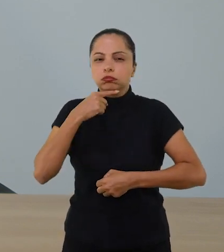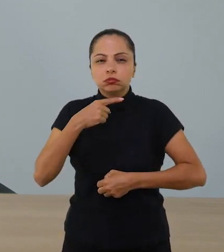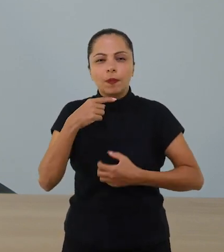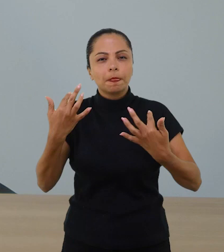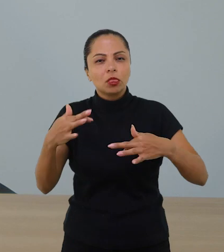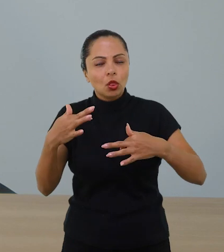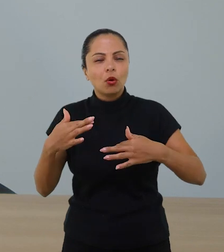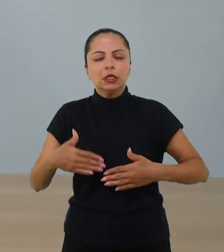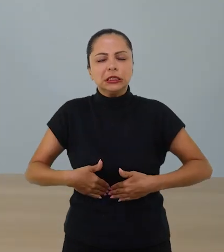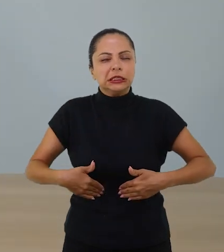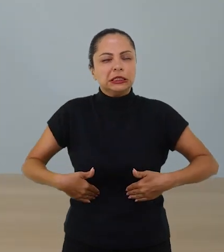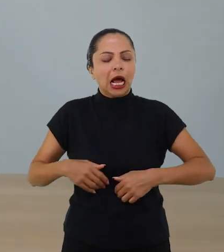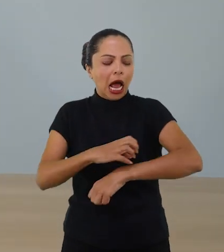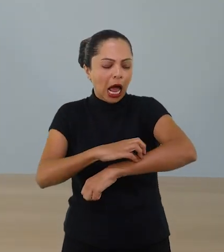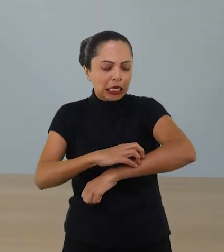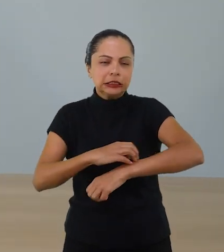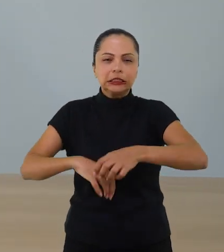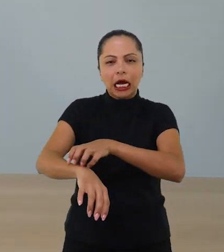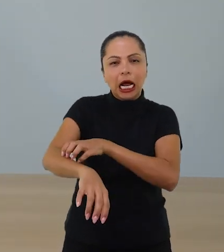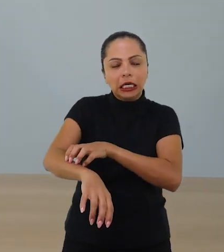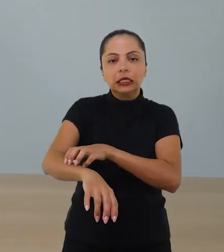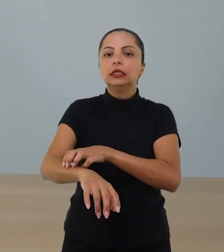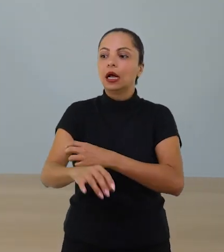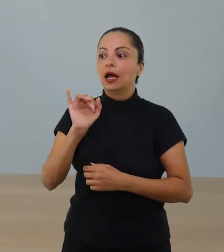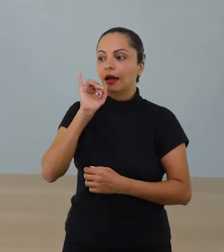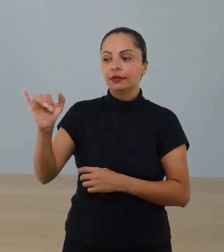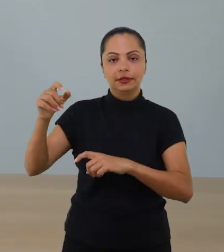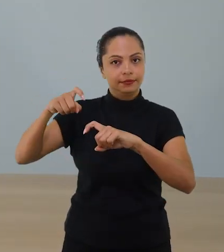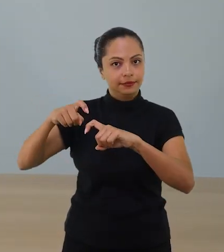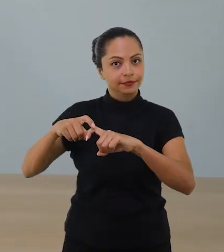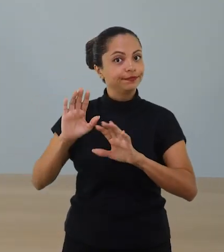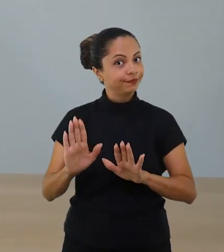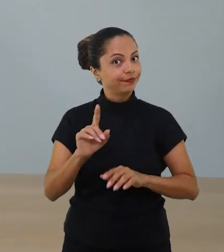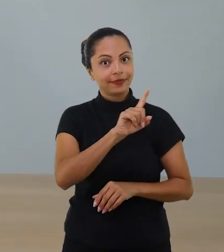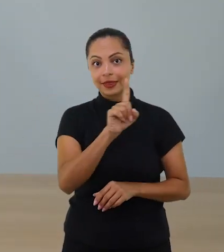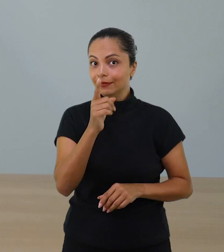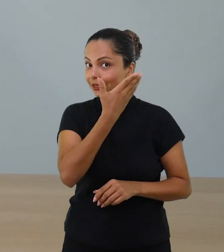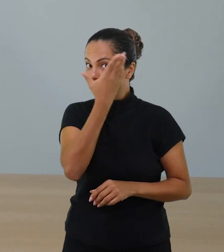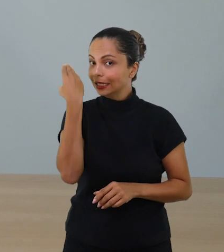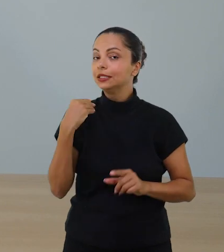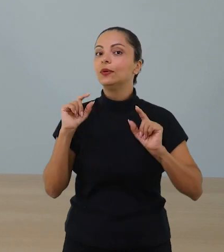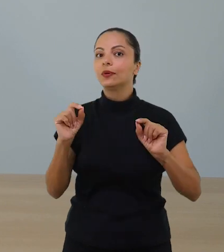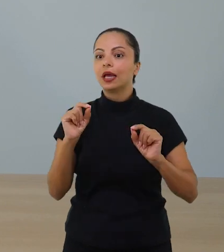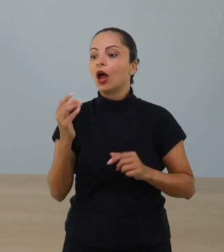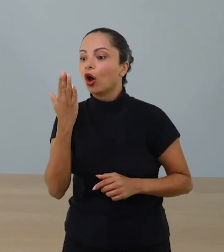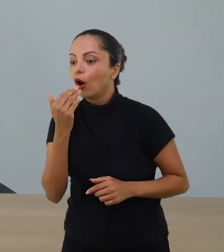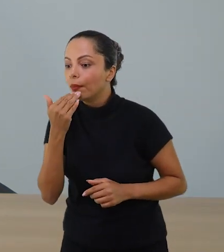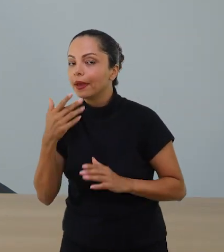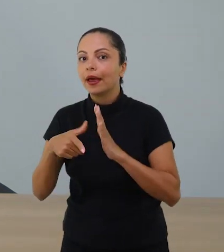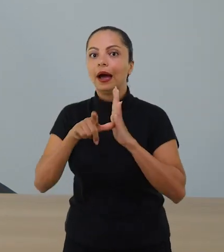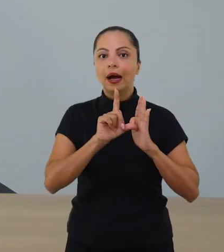ou alergia na pele. E por fim, organize-se para não esquecer de dar as enzimas pancreáticas antes das